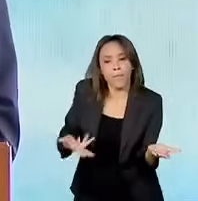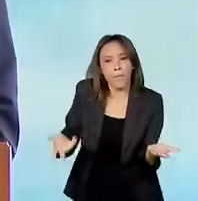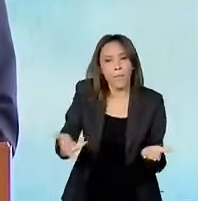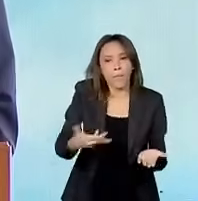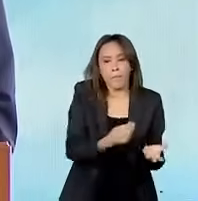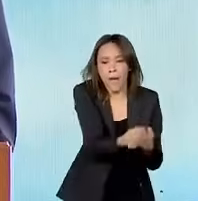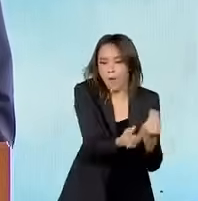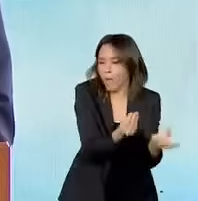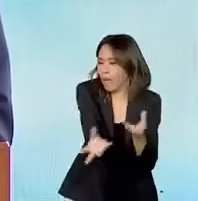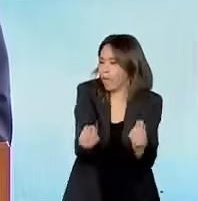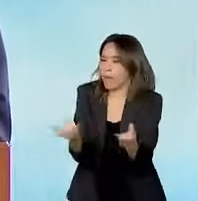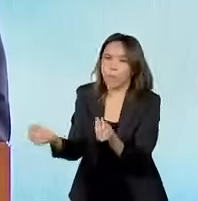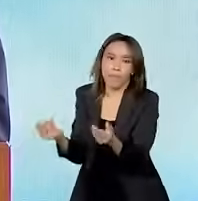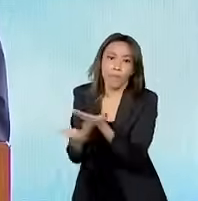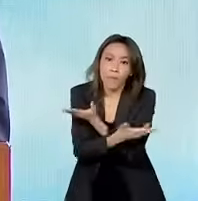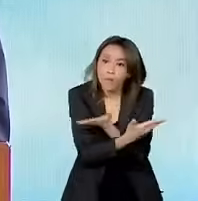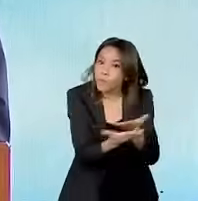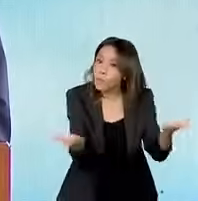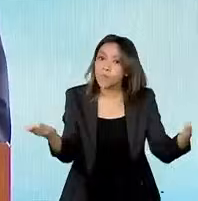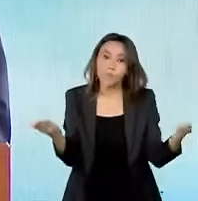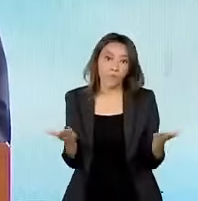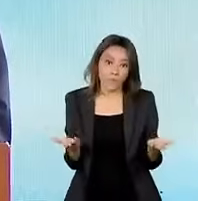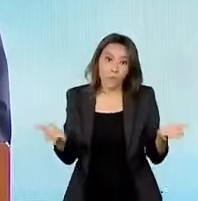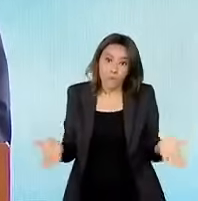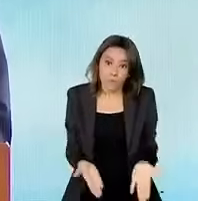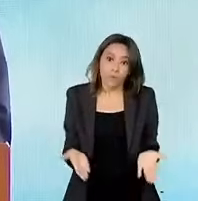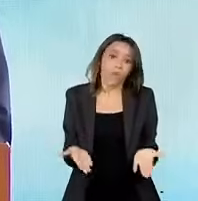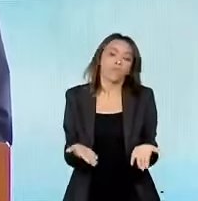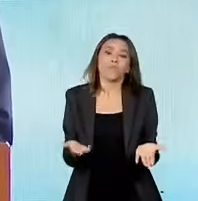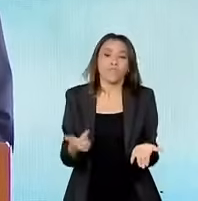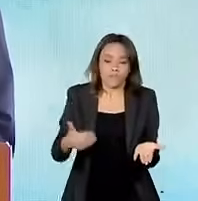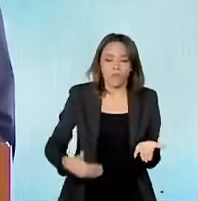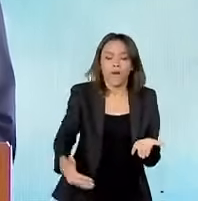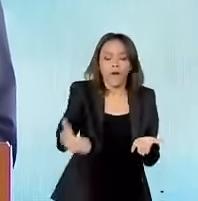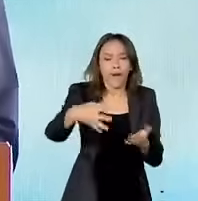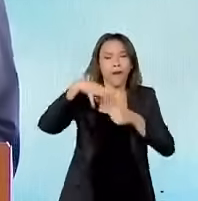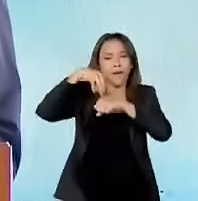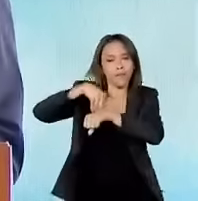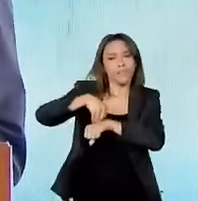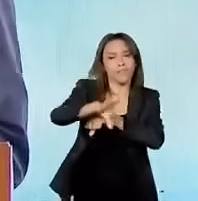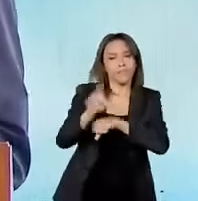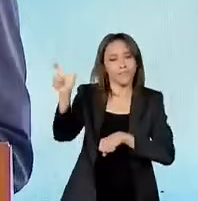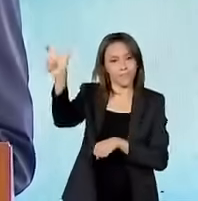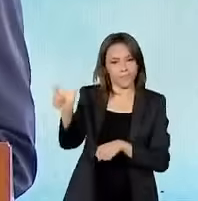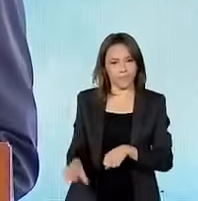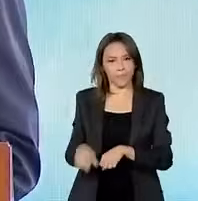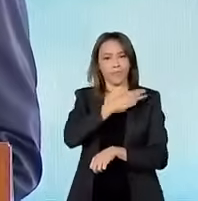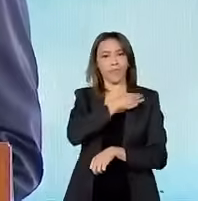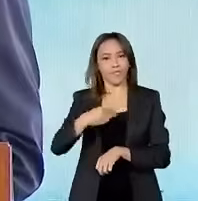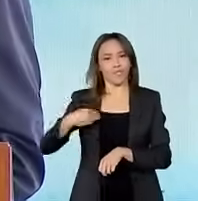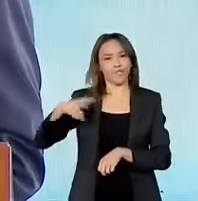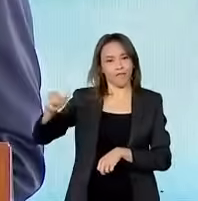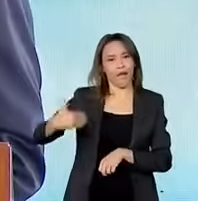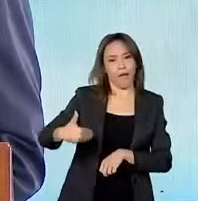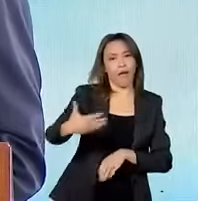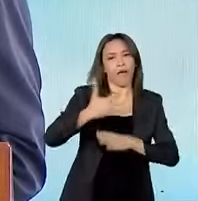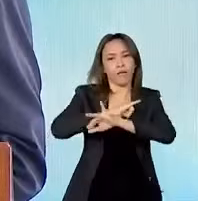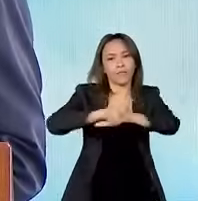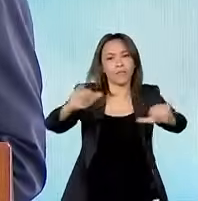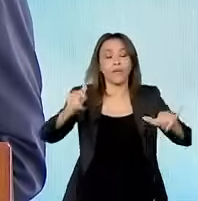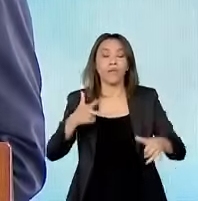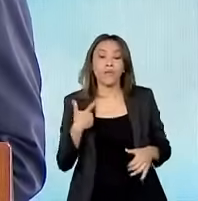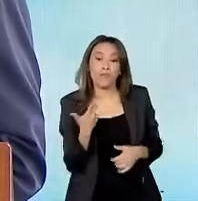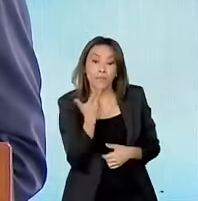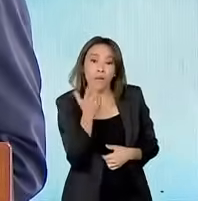efetiva todas essas notícias que serão passadas logo a seguir pelo ministro Jader. E dizer mais uma vez e reafirmar da